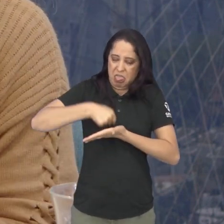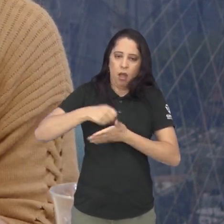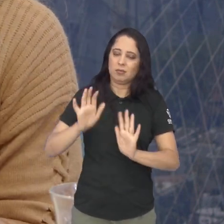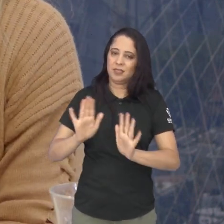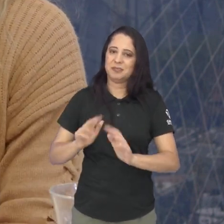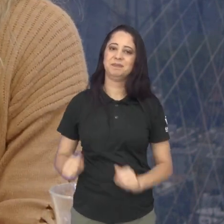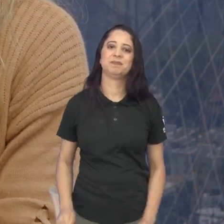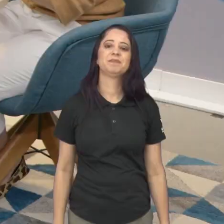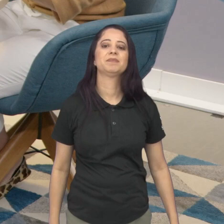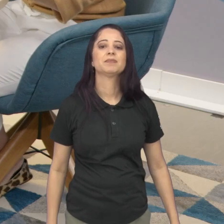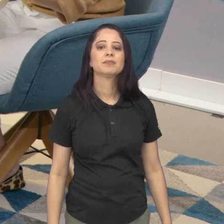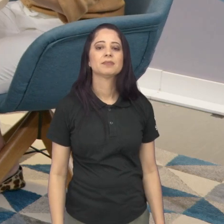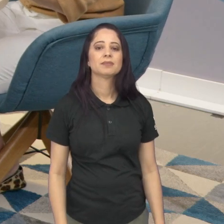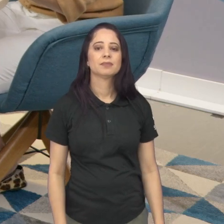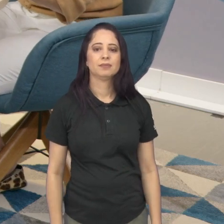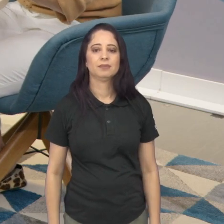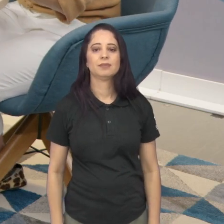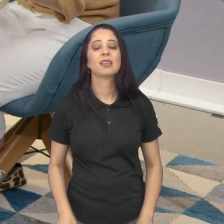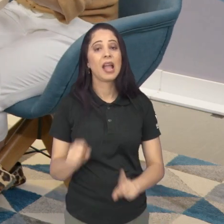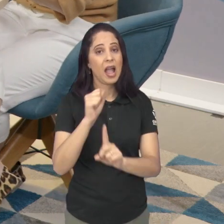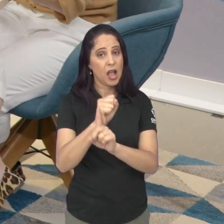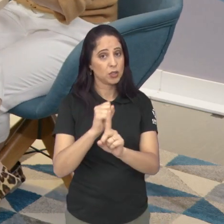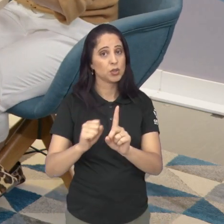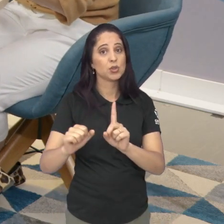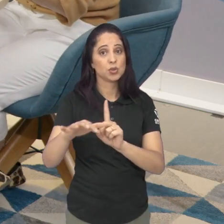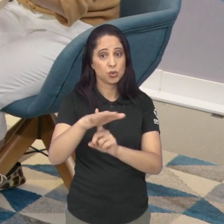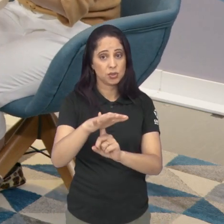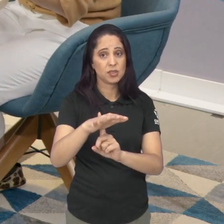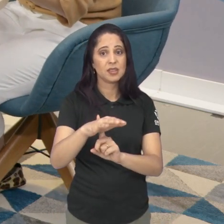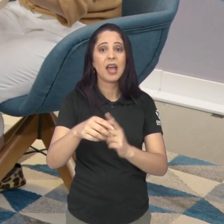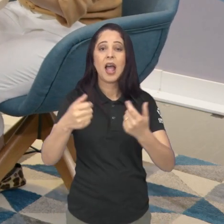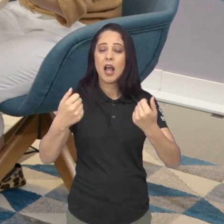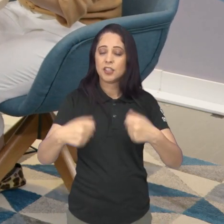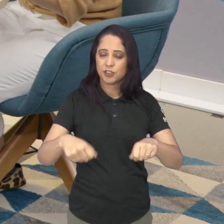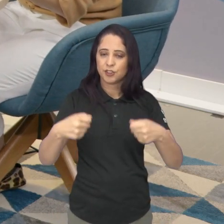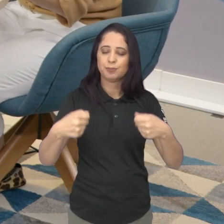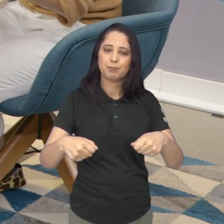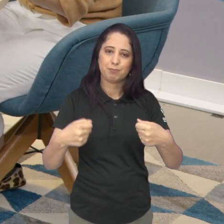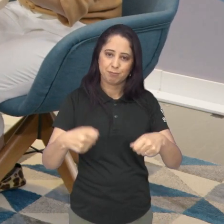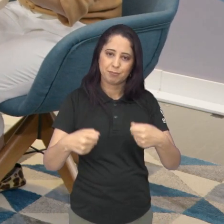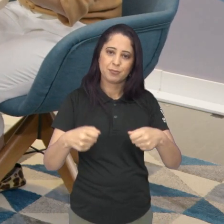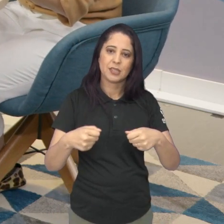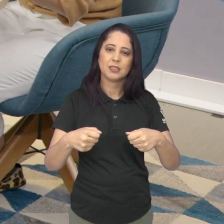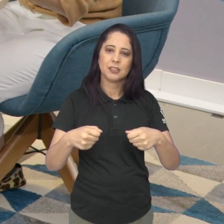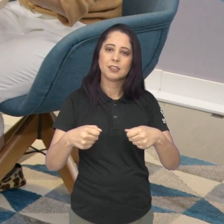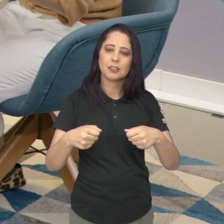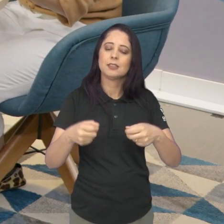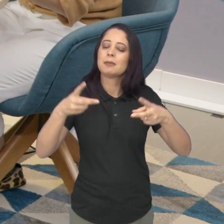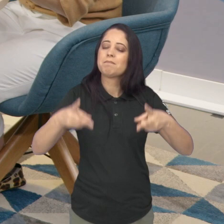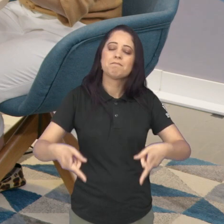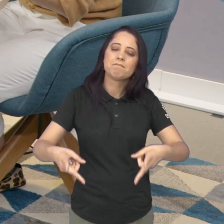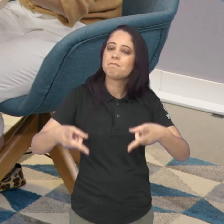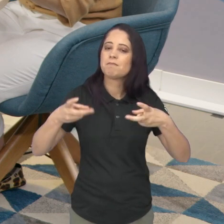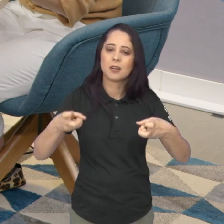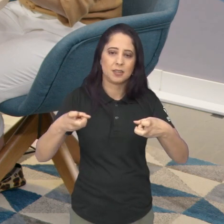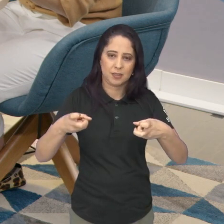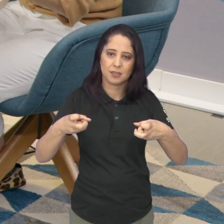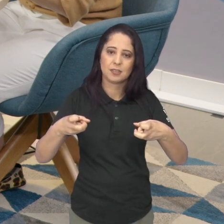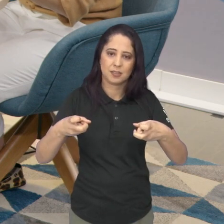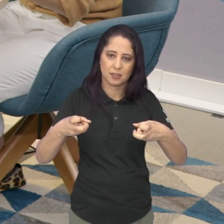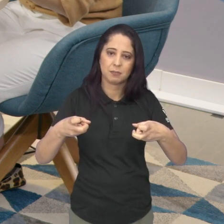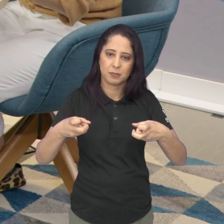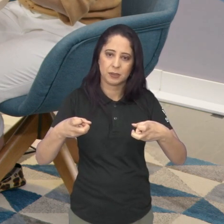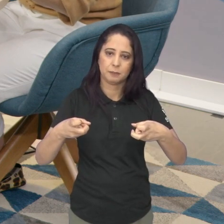cumpri-los. Bacana. E que a sociedade, né, leve os olhos para essas questões que a gente